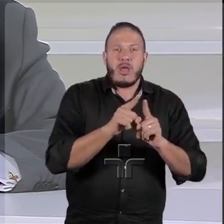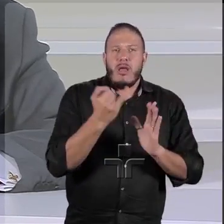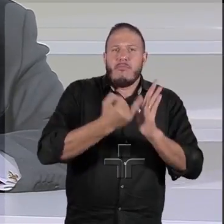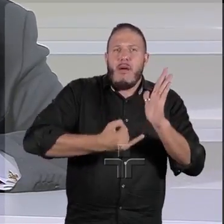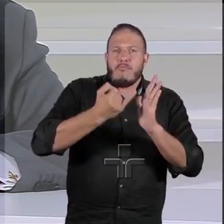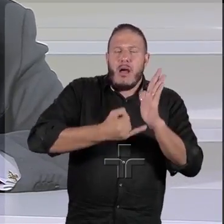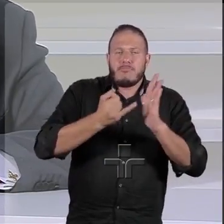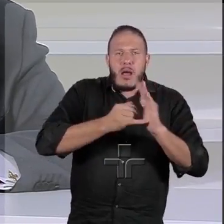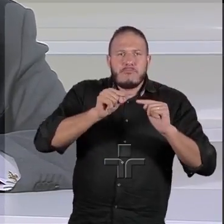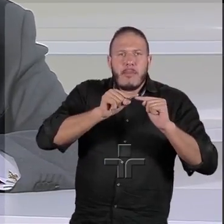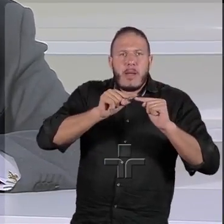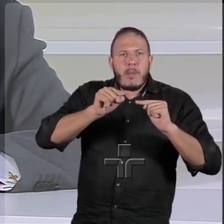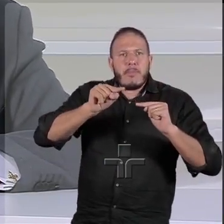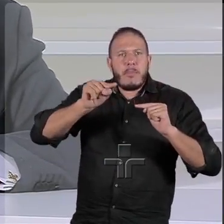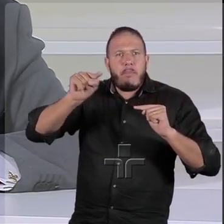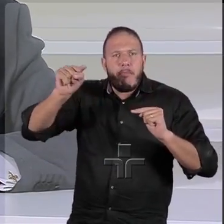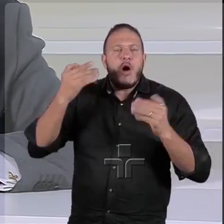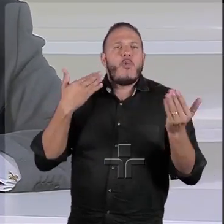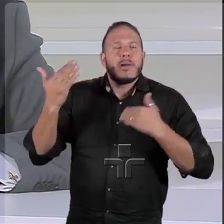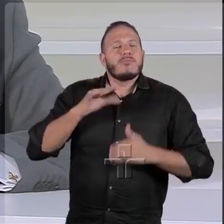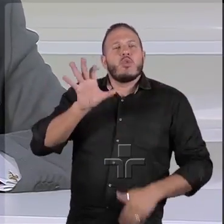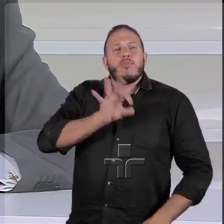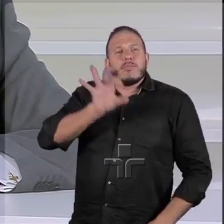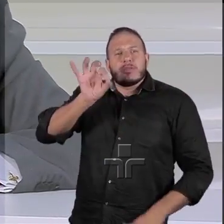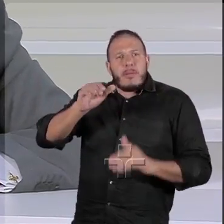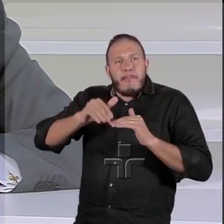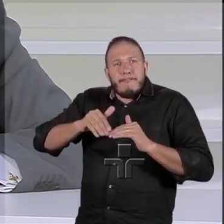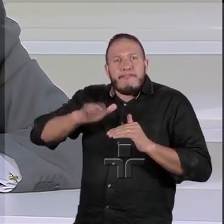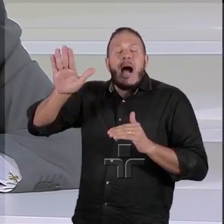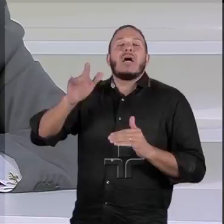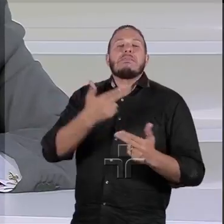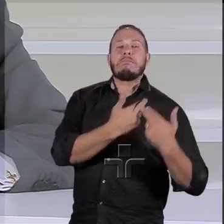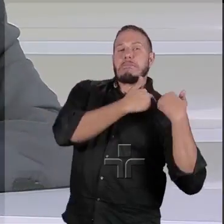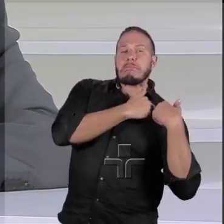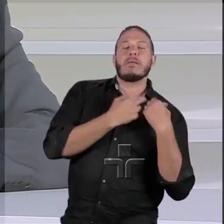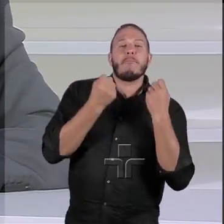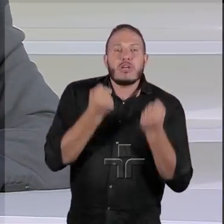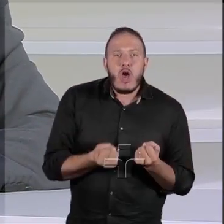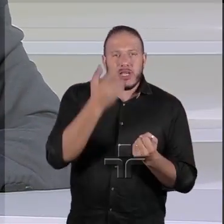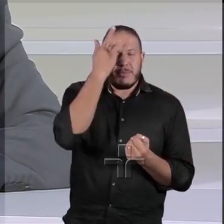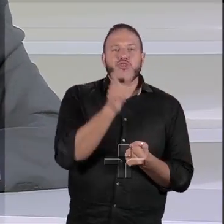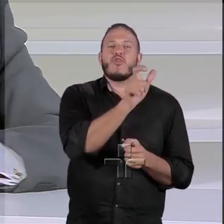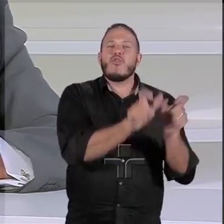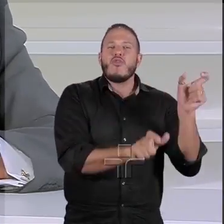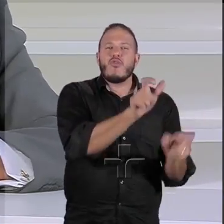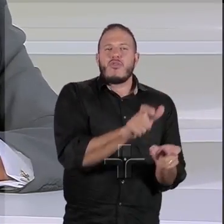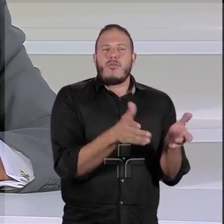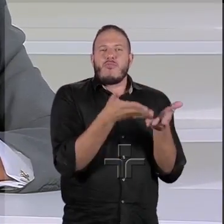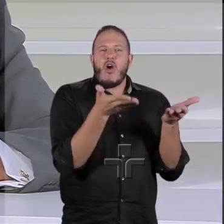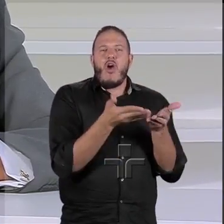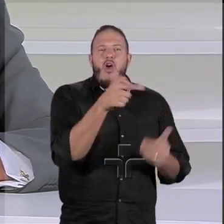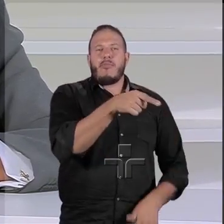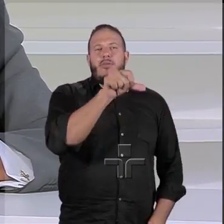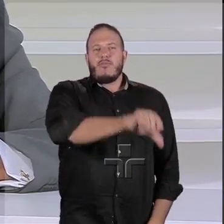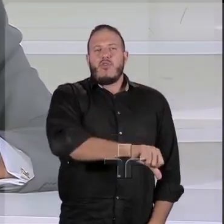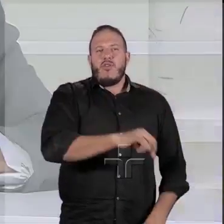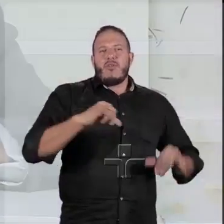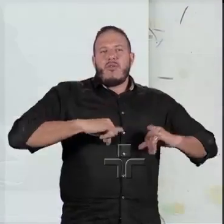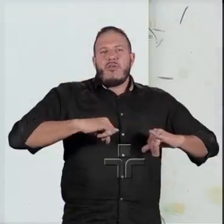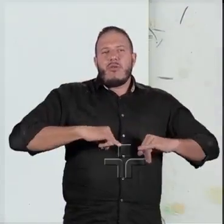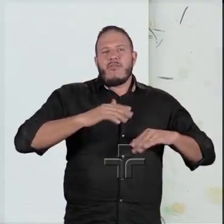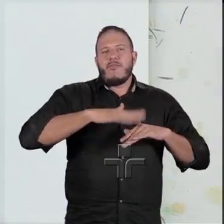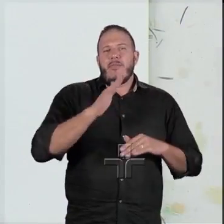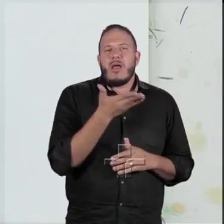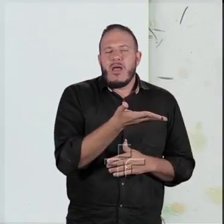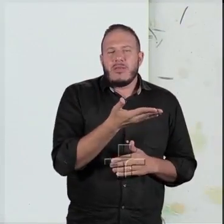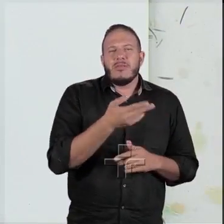aumentada proporcionalmente mais nos ombros dos menos favorecidos. Portanto, Celso, eu